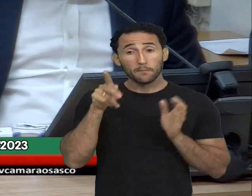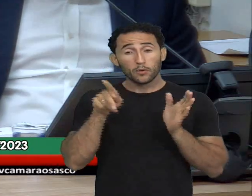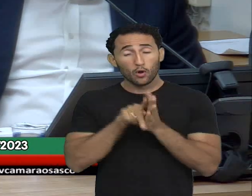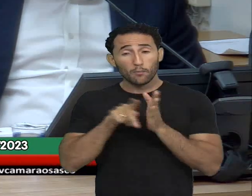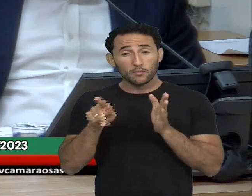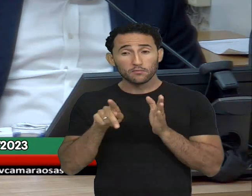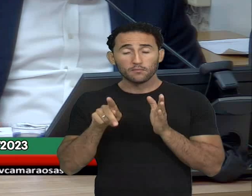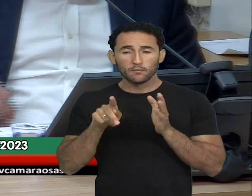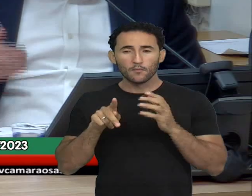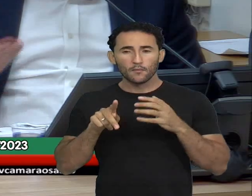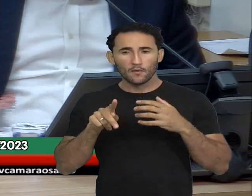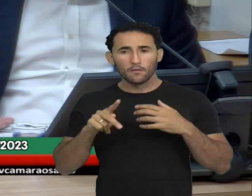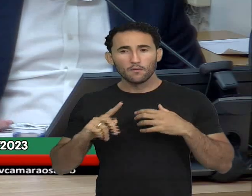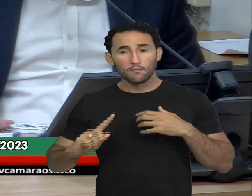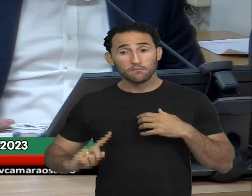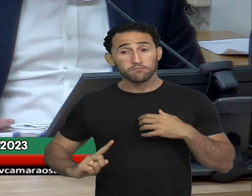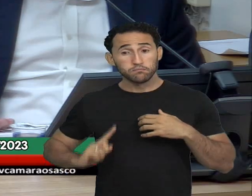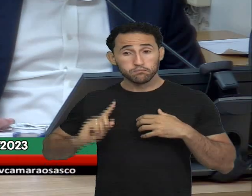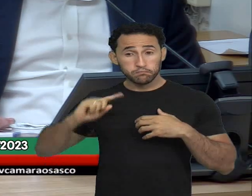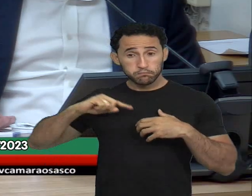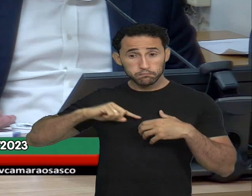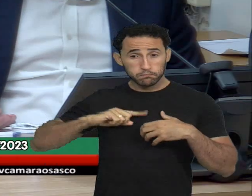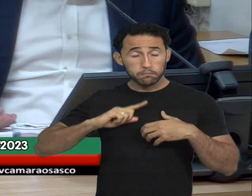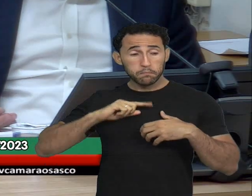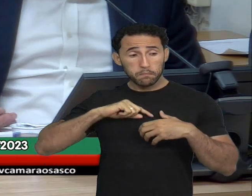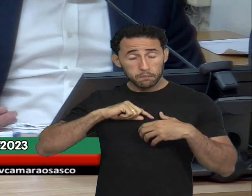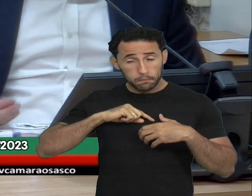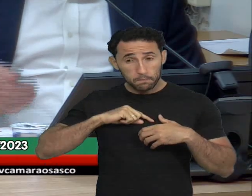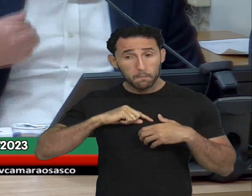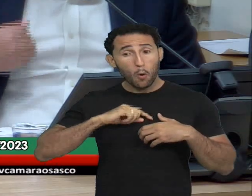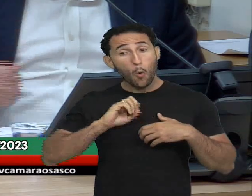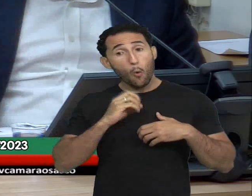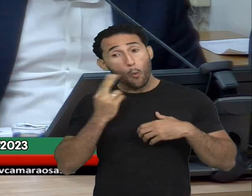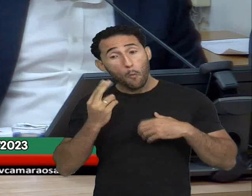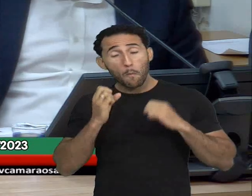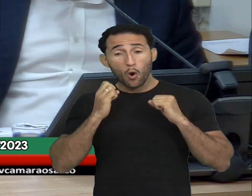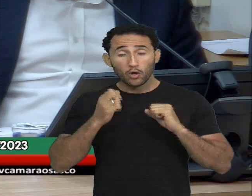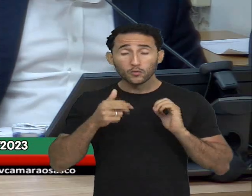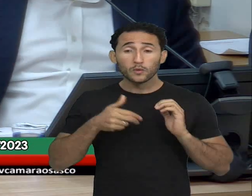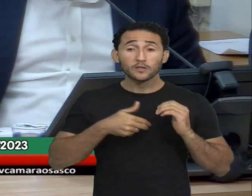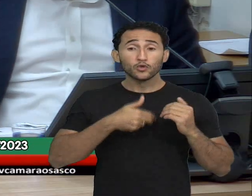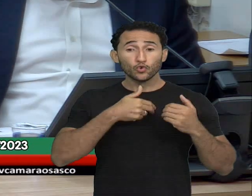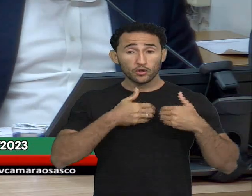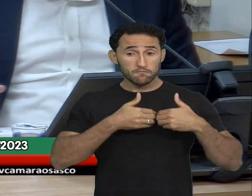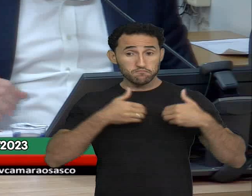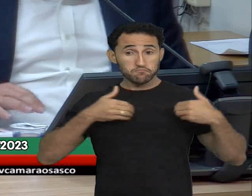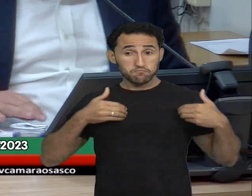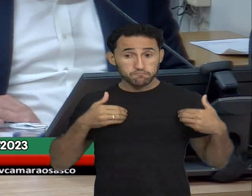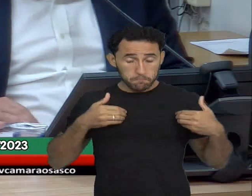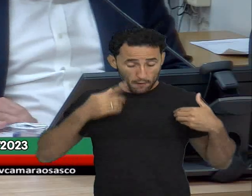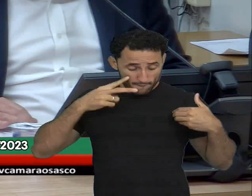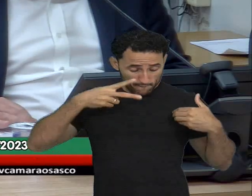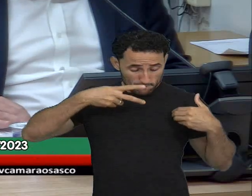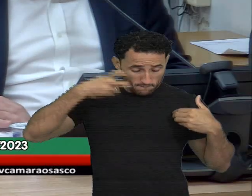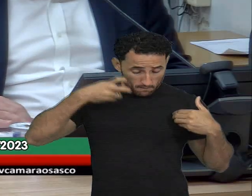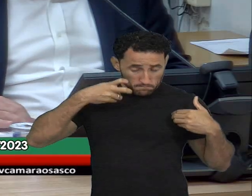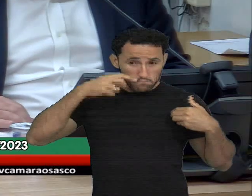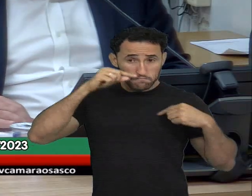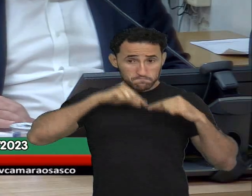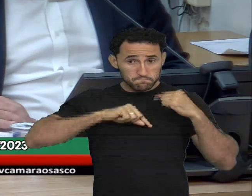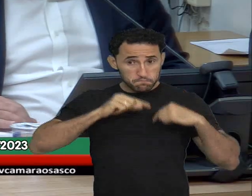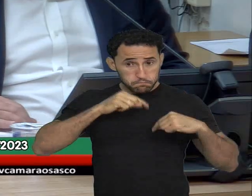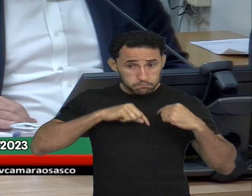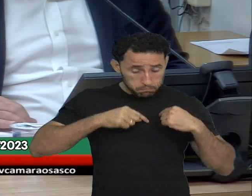percutânea, através de um procedimento hemodinâmico, ou uma cirurgia corretiva aberta também, né? Muito bom,